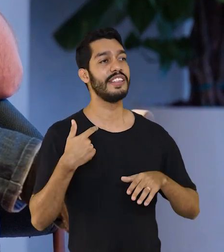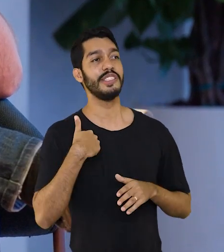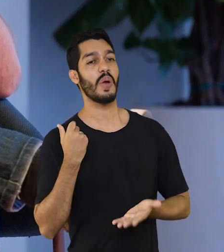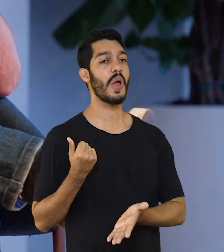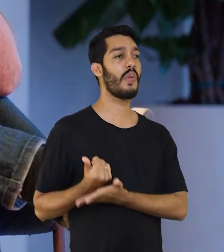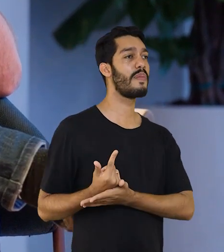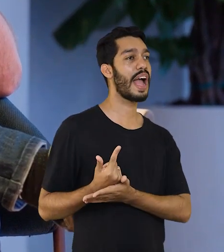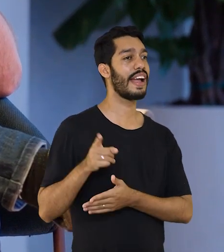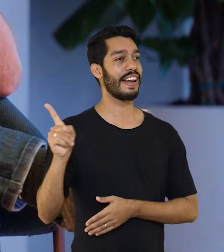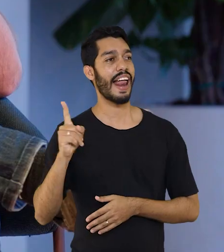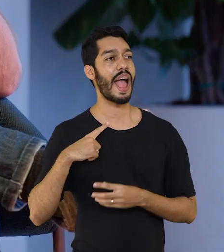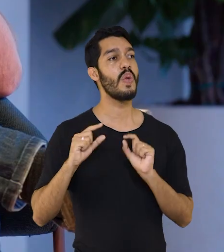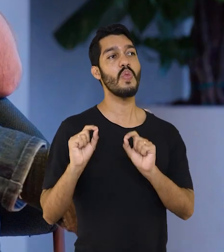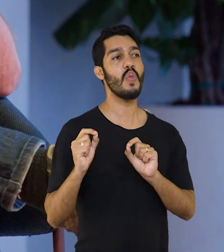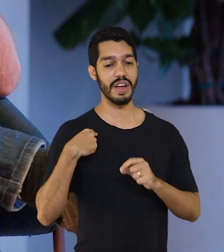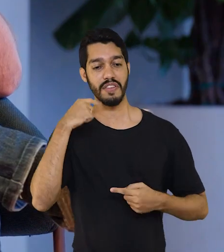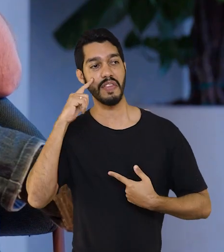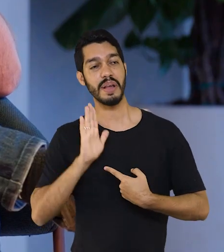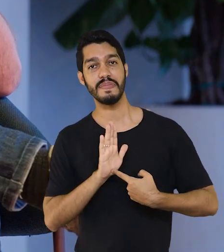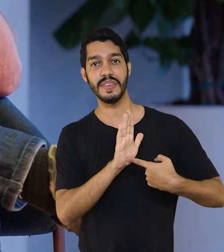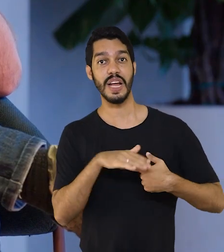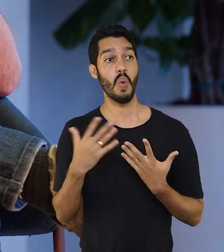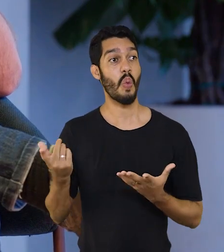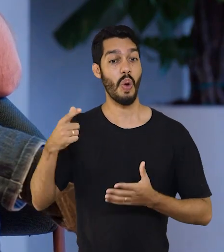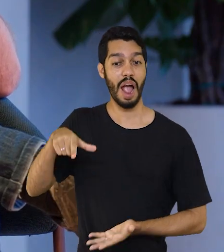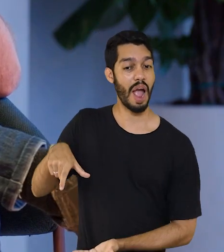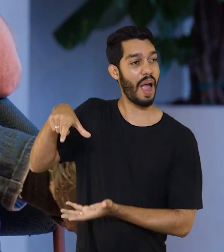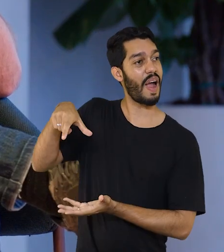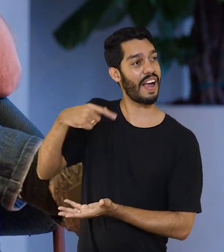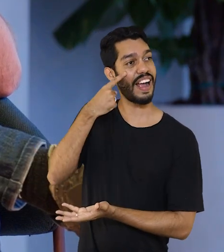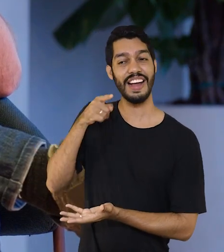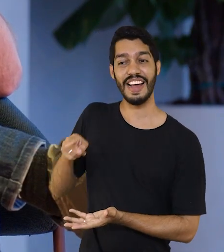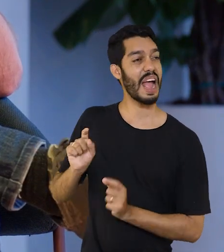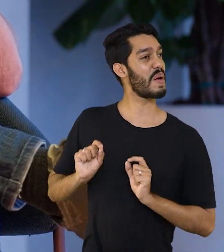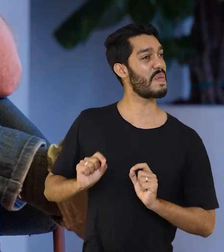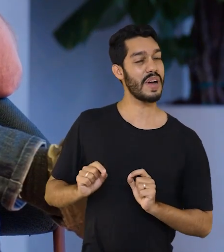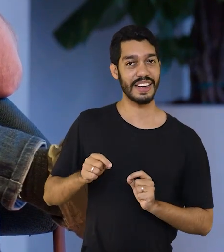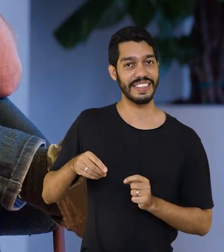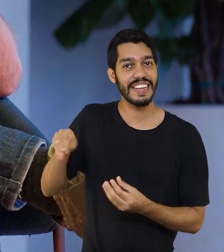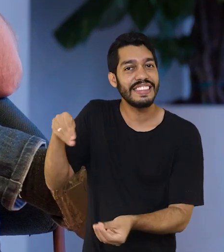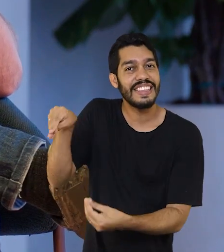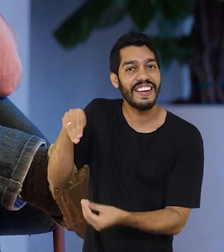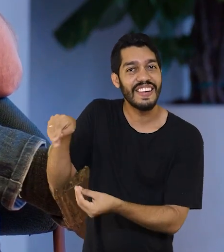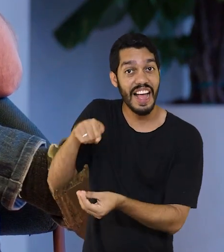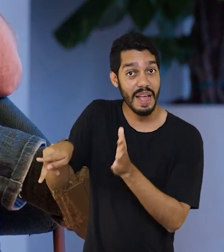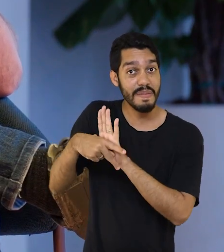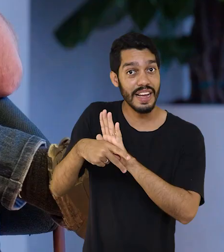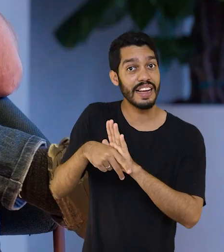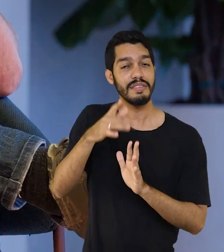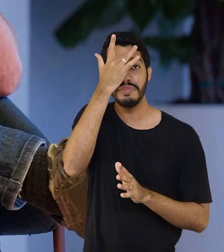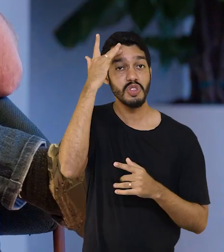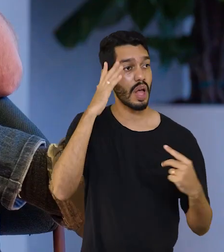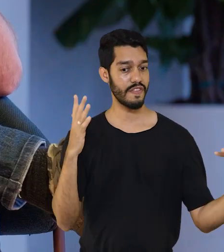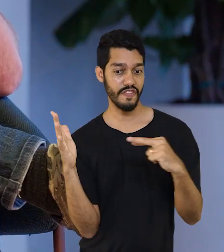de pessoas para criar esse tipo de vídeo de, pô, olha o meu achadinho da Shein, olha minhas comprinhas da Shein. E sabe a sacolinha que vem da Shein que a turma começou a